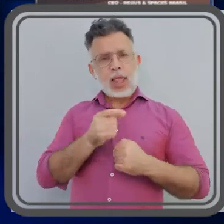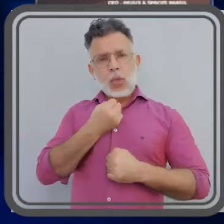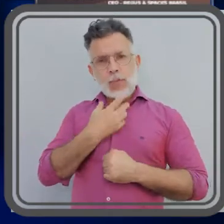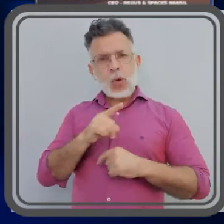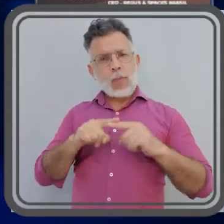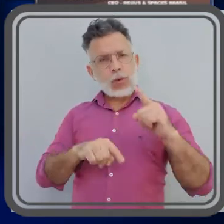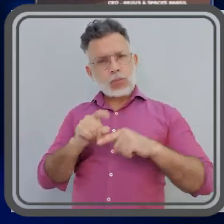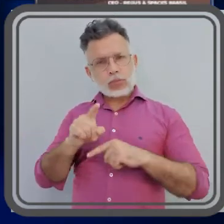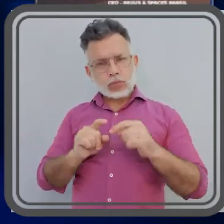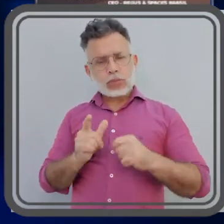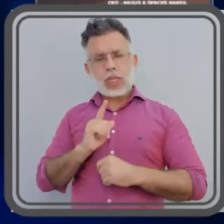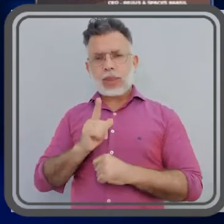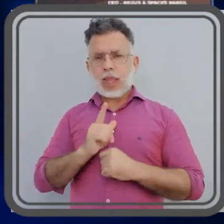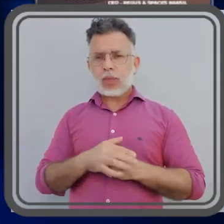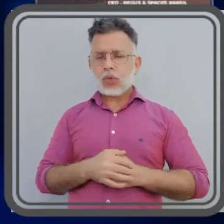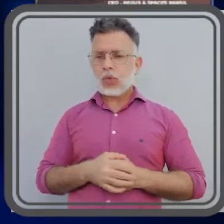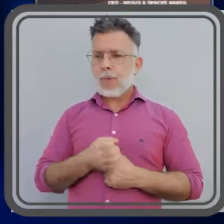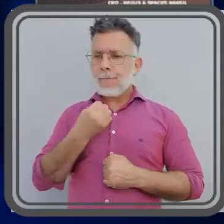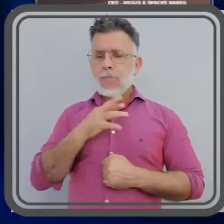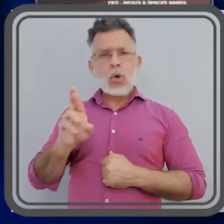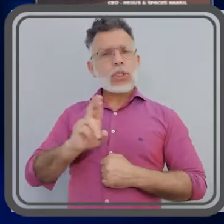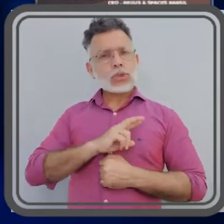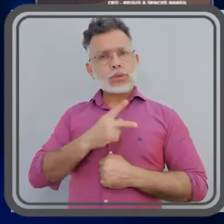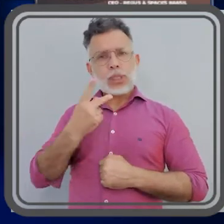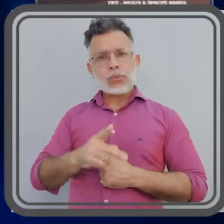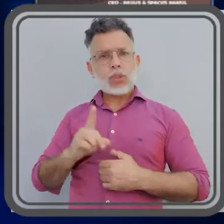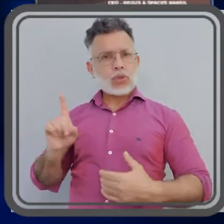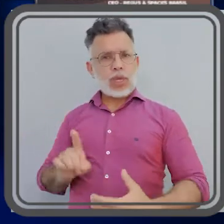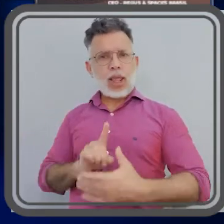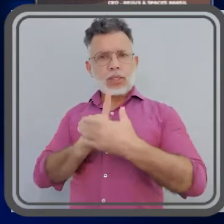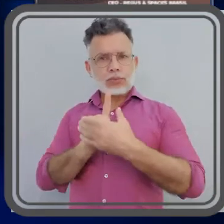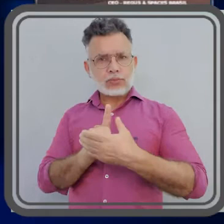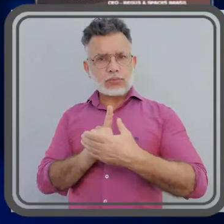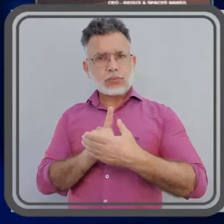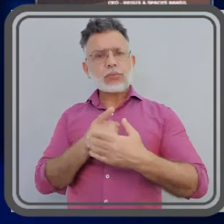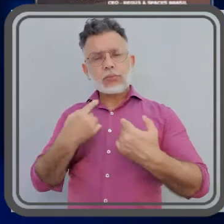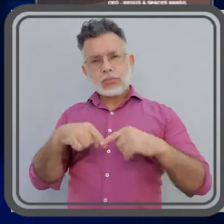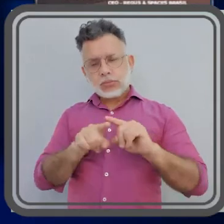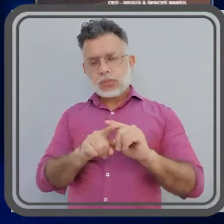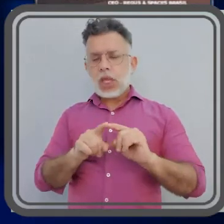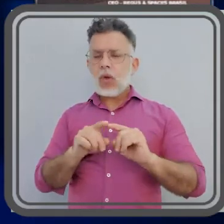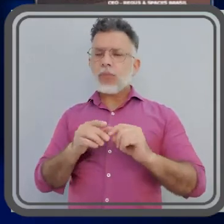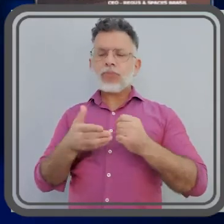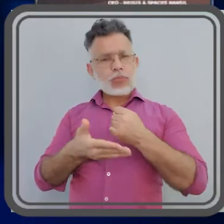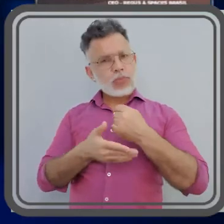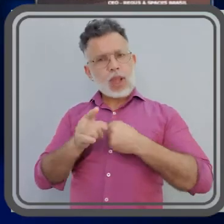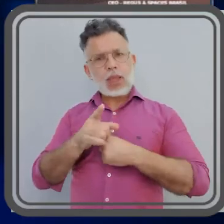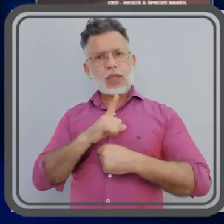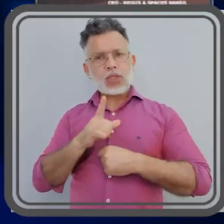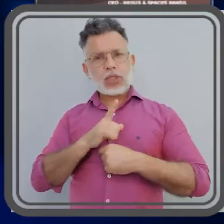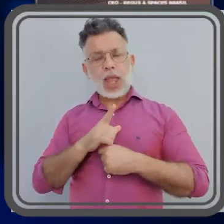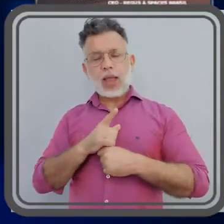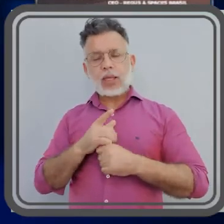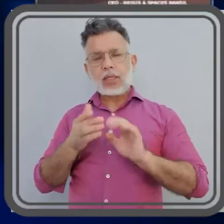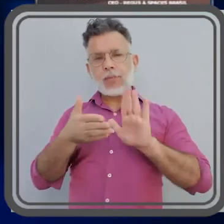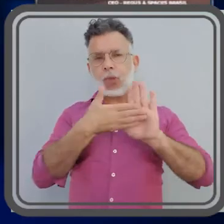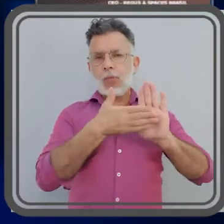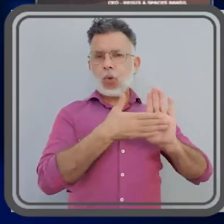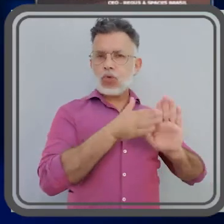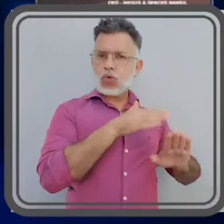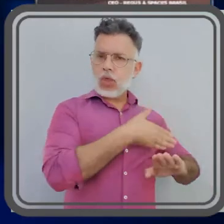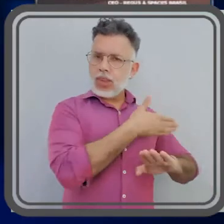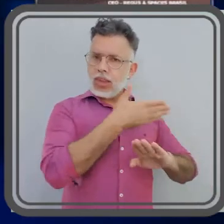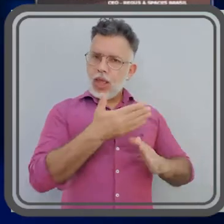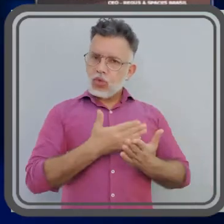produto, tendo bons resultados para os seus clientes, né? Então, basicamente, é isso que a gente tem se proposto